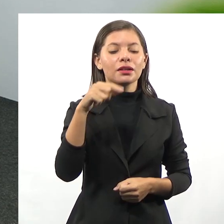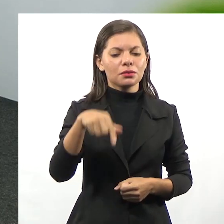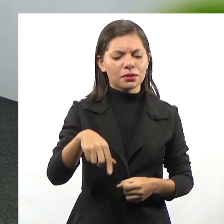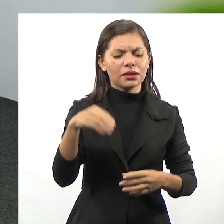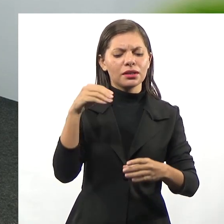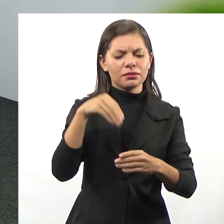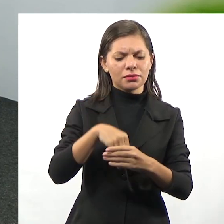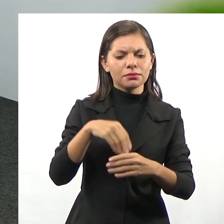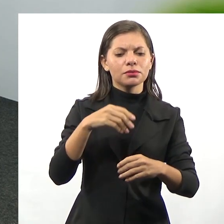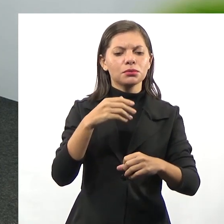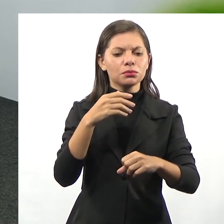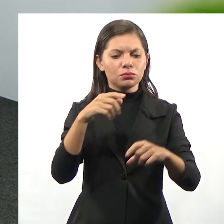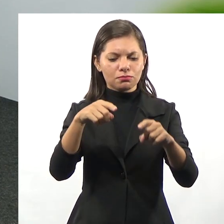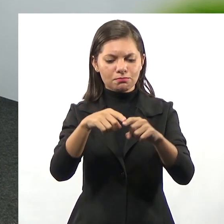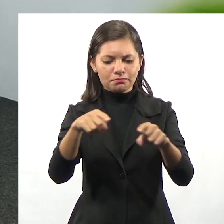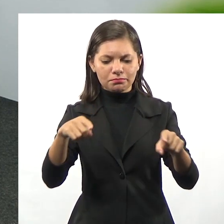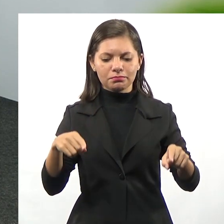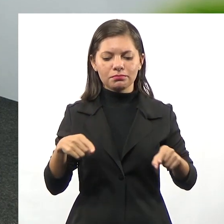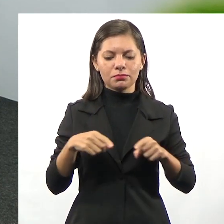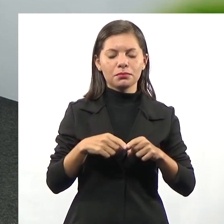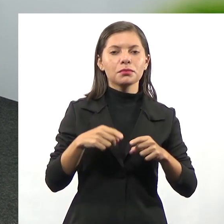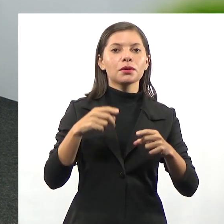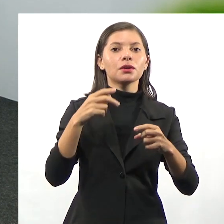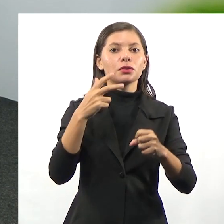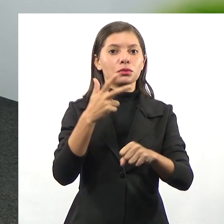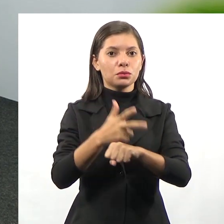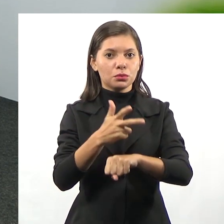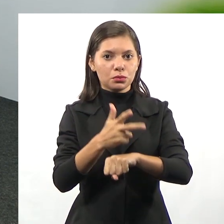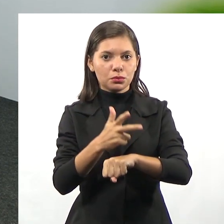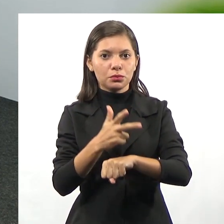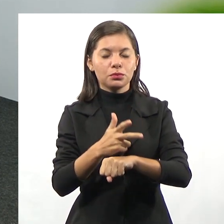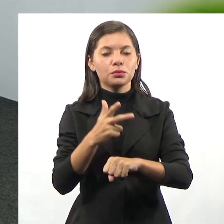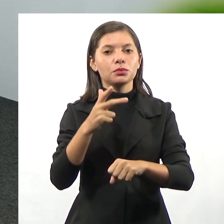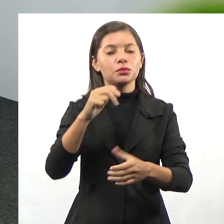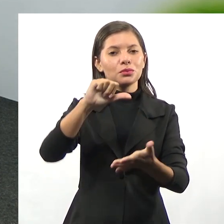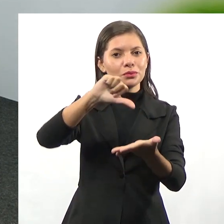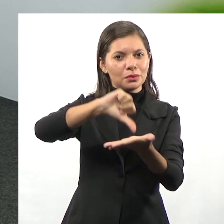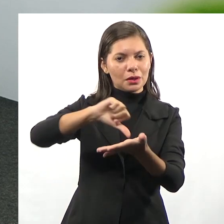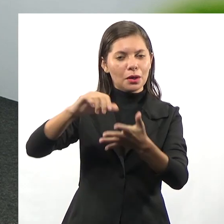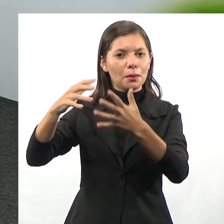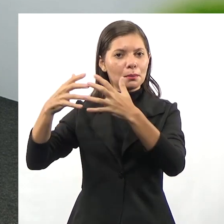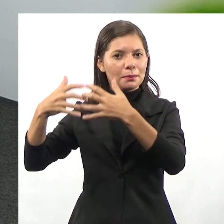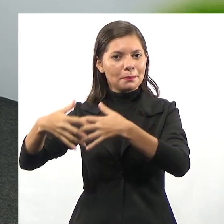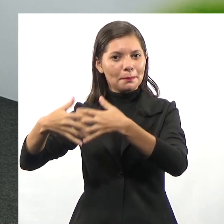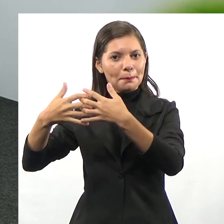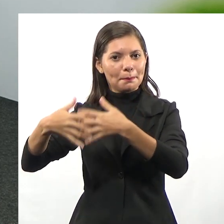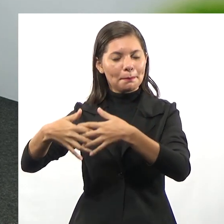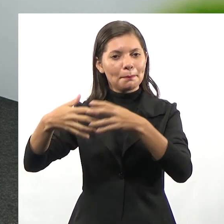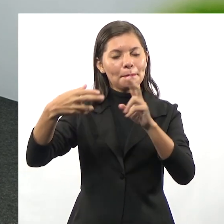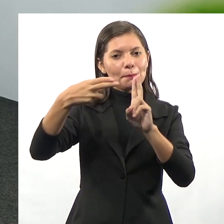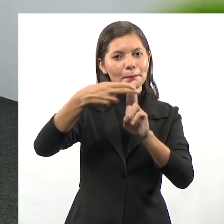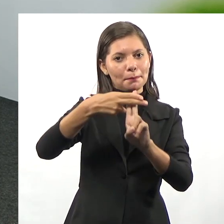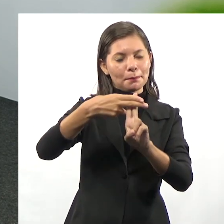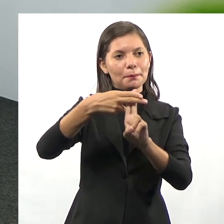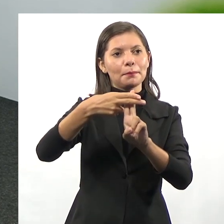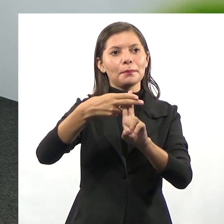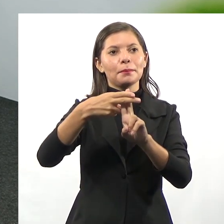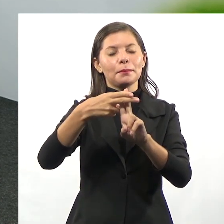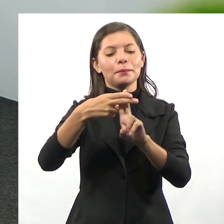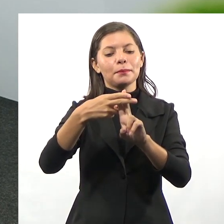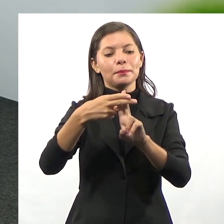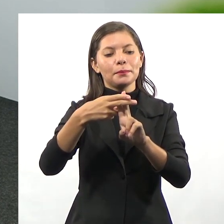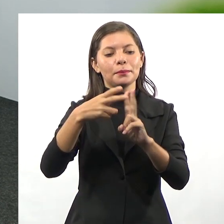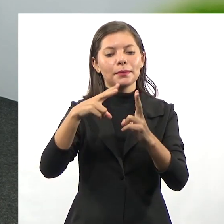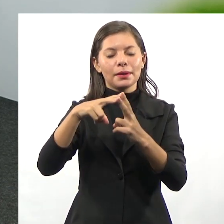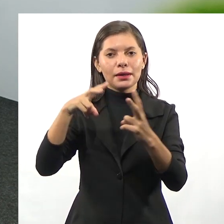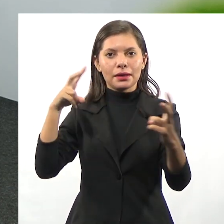e estou dentro do estúdio do IFRO Campus Porto Velho, Zona Norte, com uma plotagem branca, detalhes em verdes e os dizeres